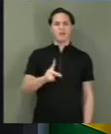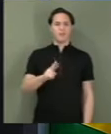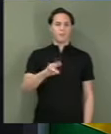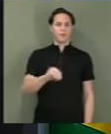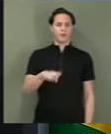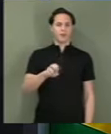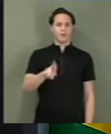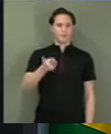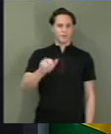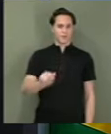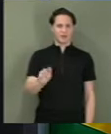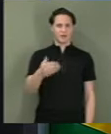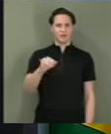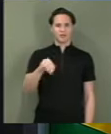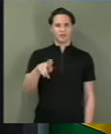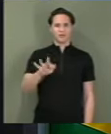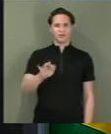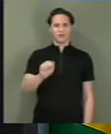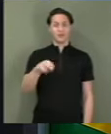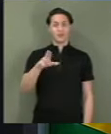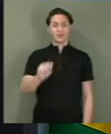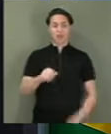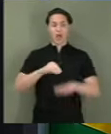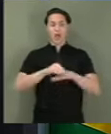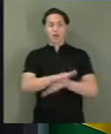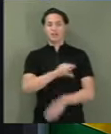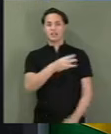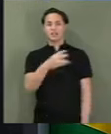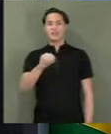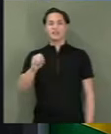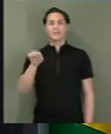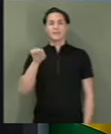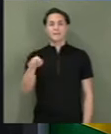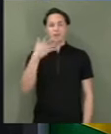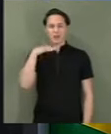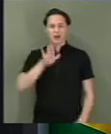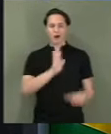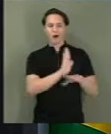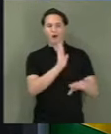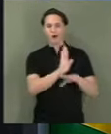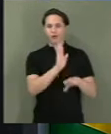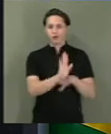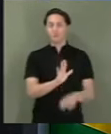a cerca de 300 mil crianças no total